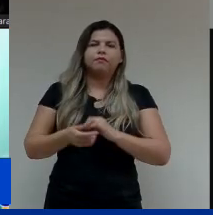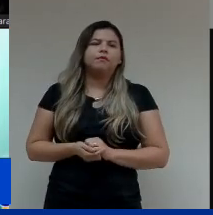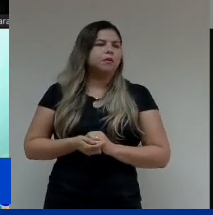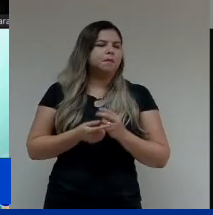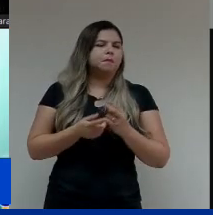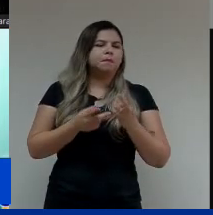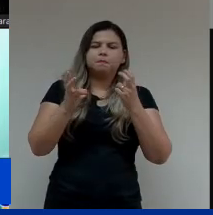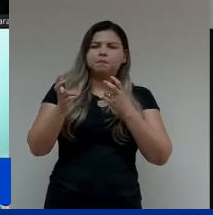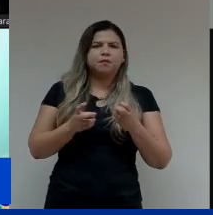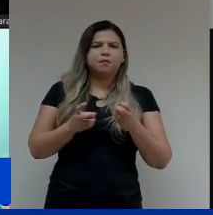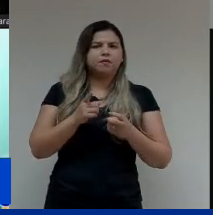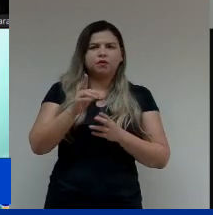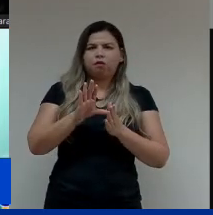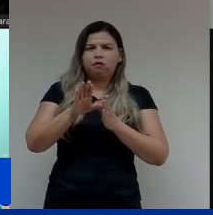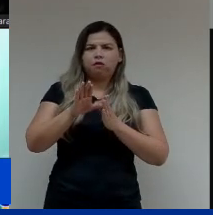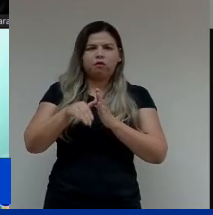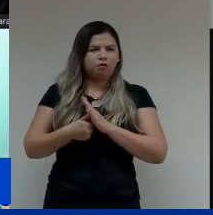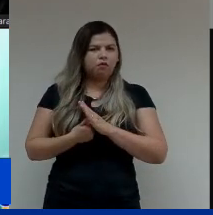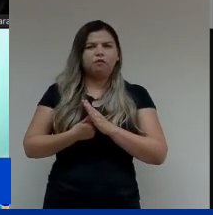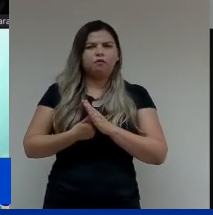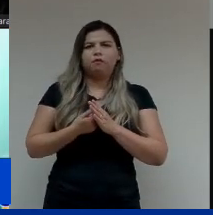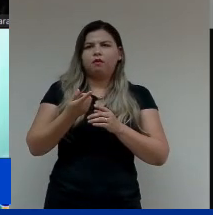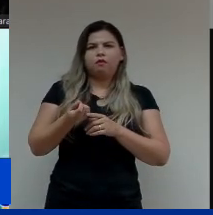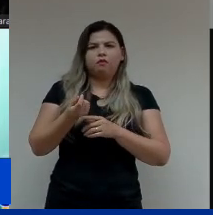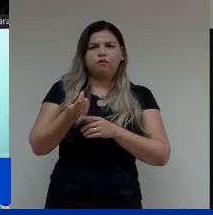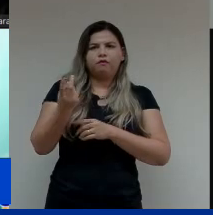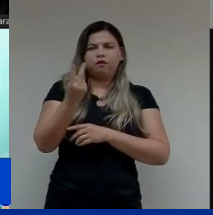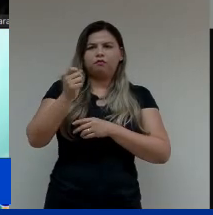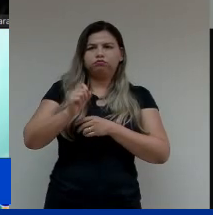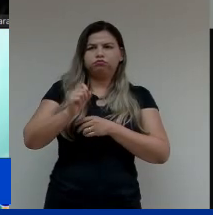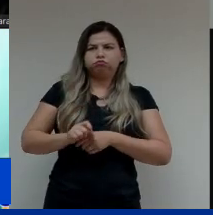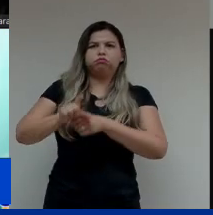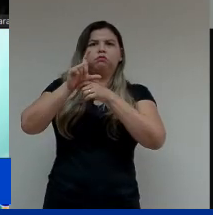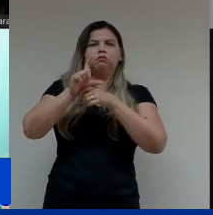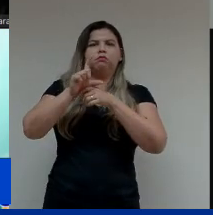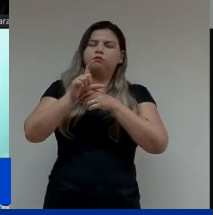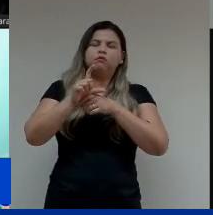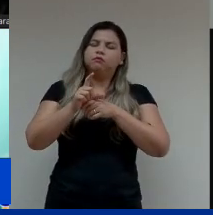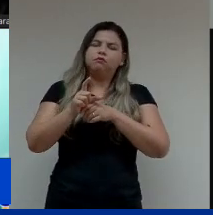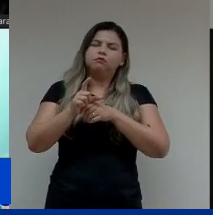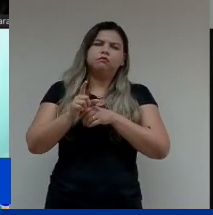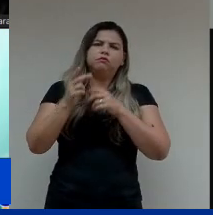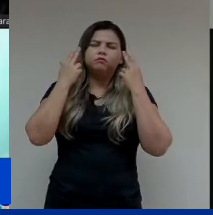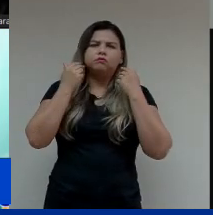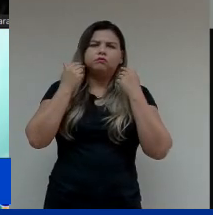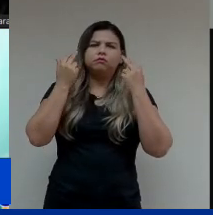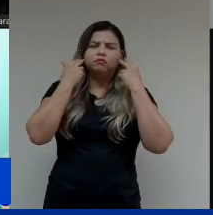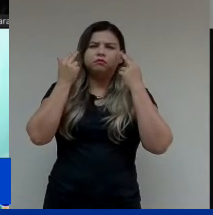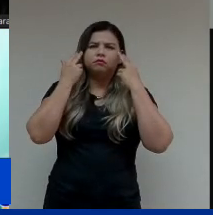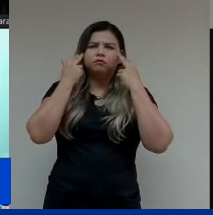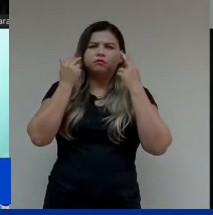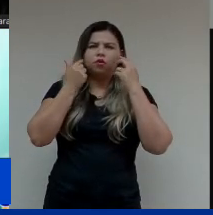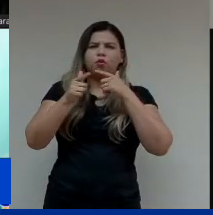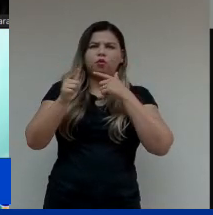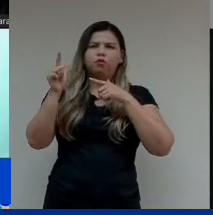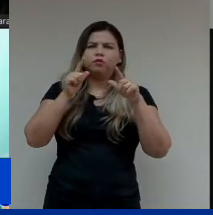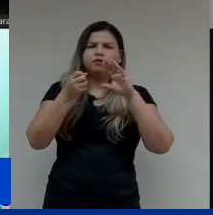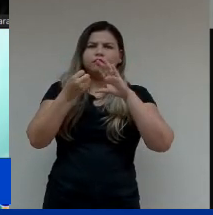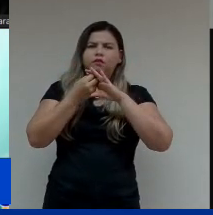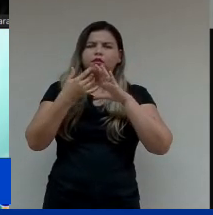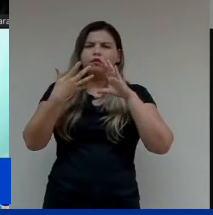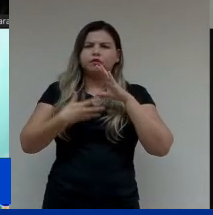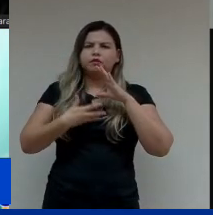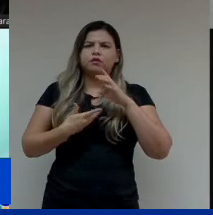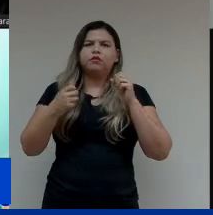de superfaturamento, ausências de entrega dos materiais ou outros elementos que possam comprometer